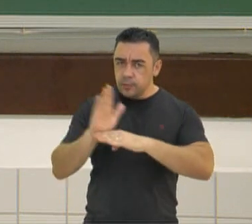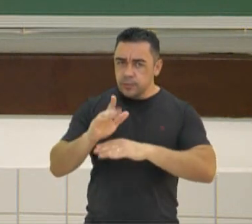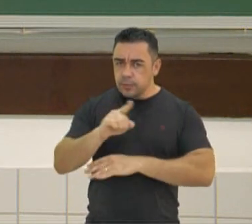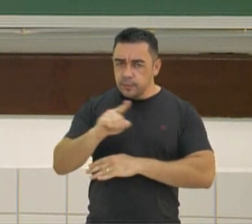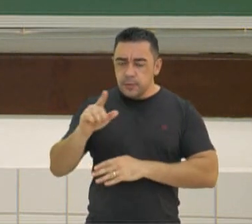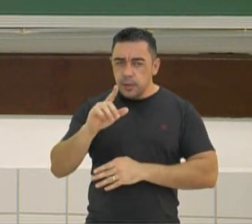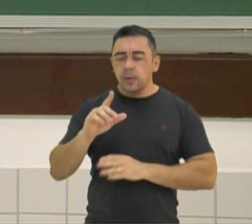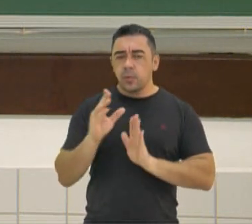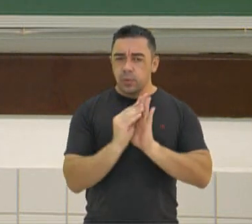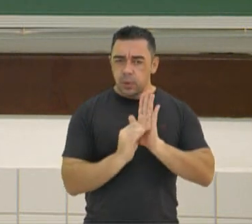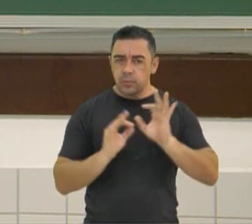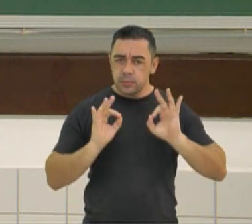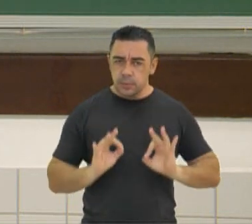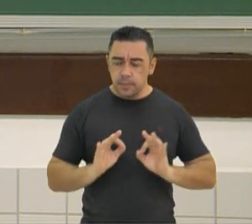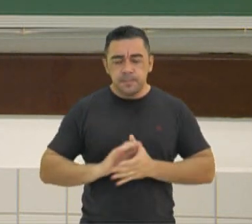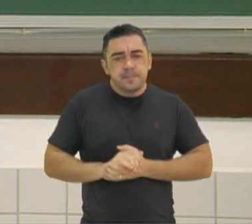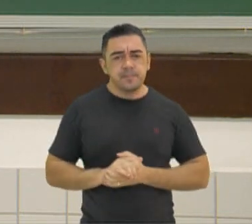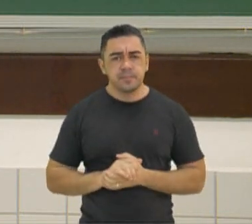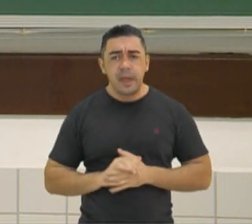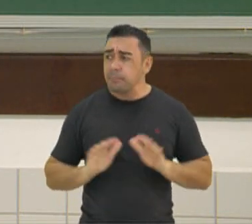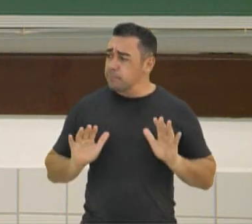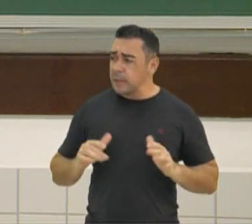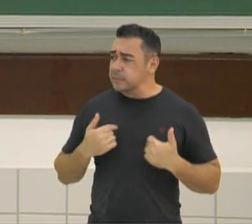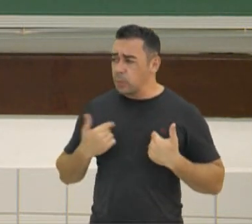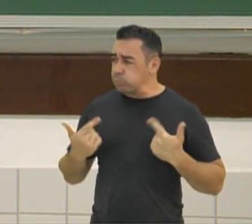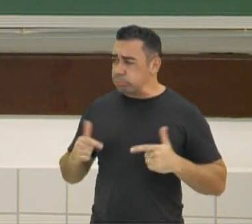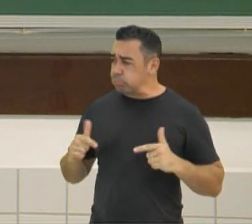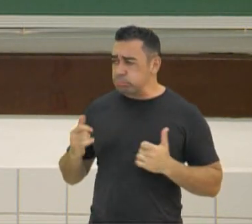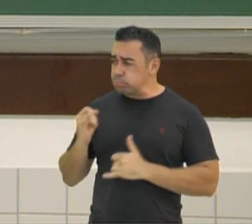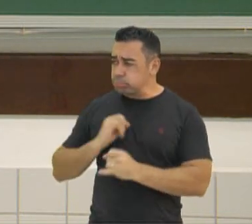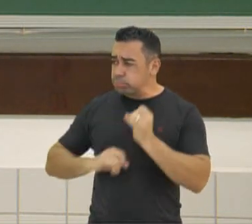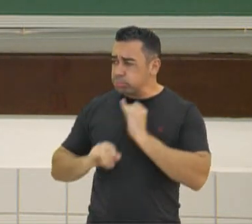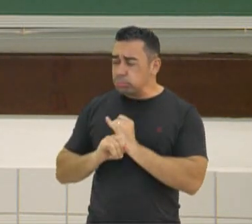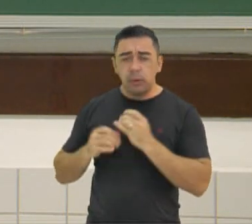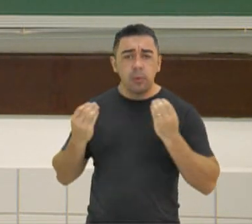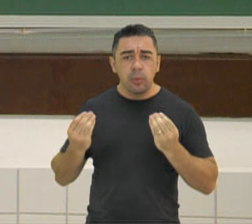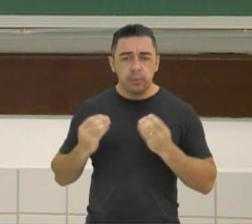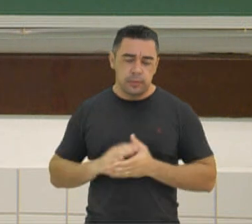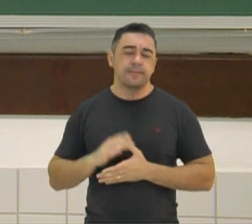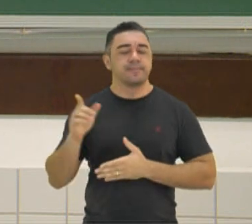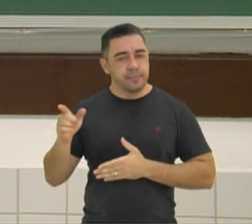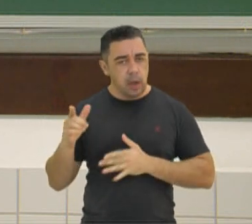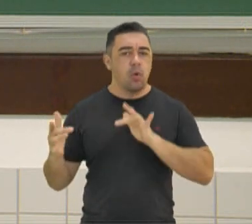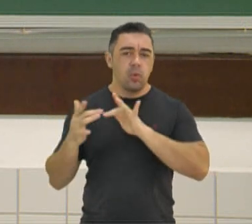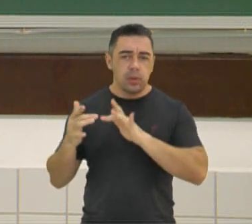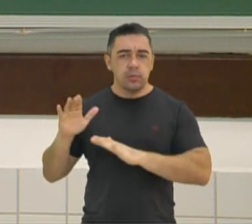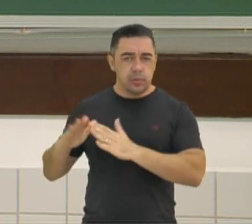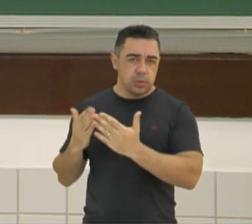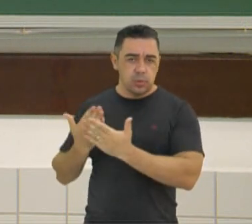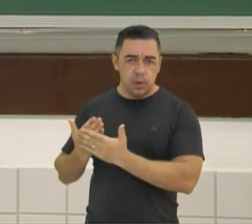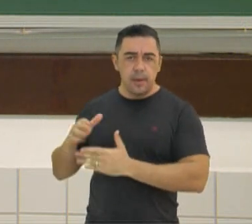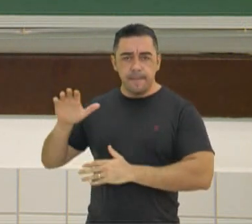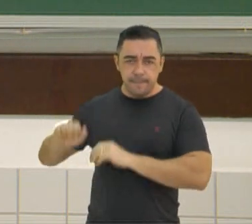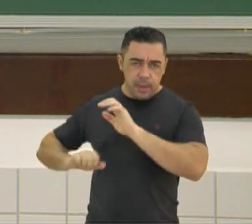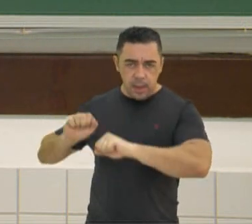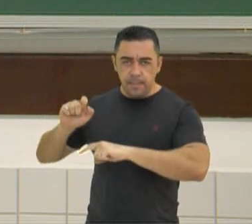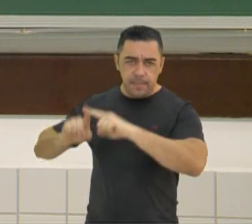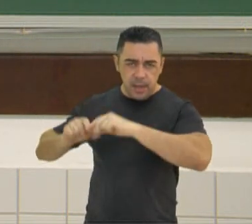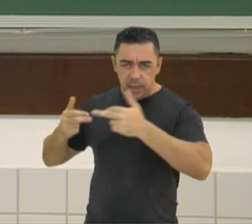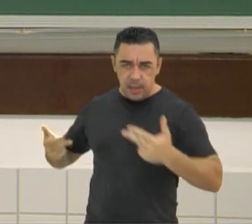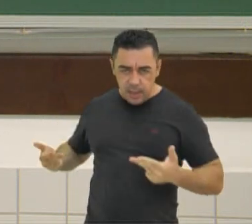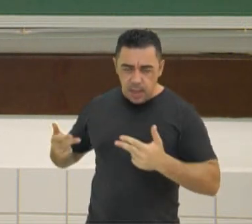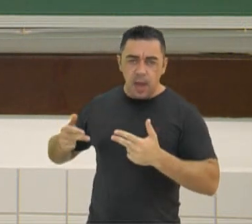conteúdo que ficou a dúvida. Mas professor, eu não tenho internet, como que eu faço? Então entre em contato com sua escola. Provavelmente